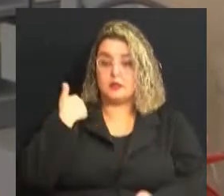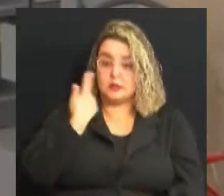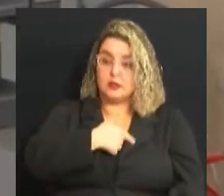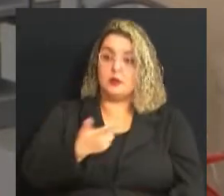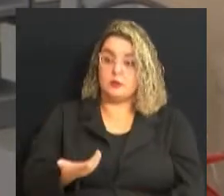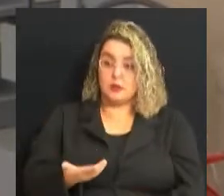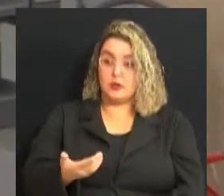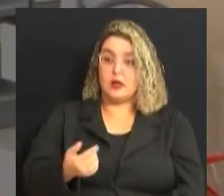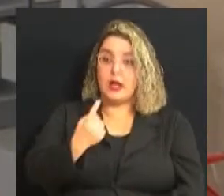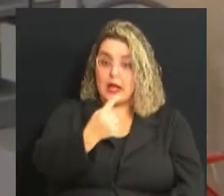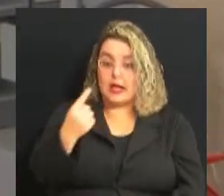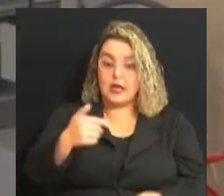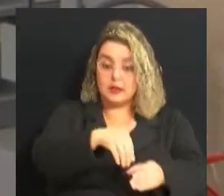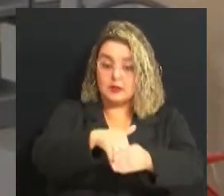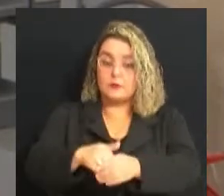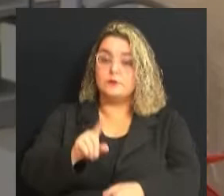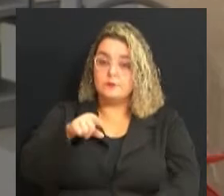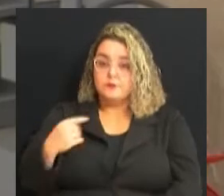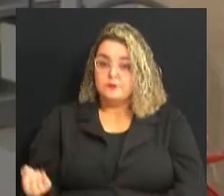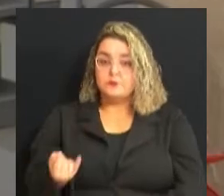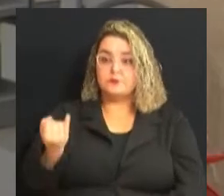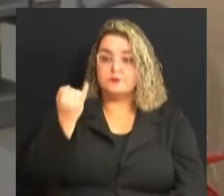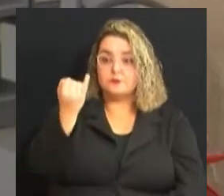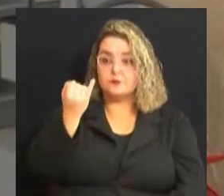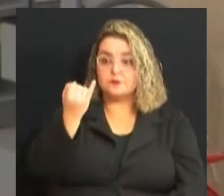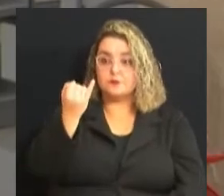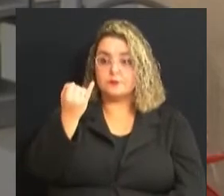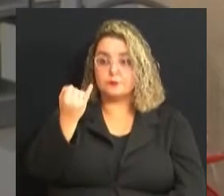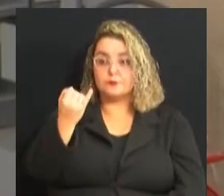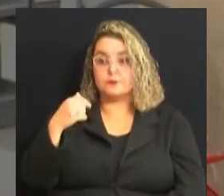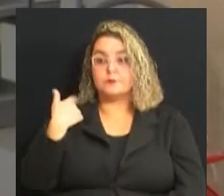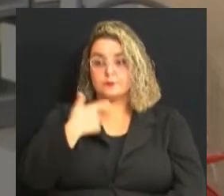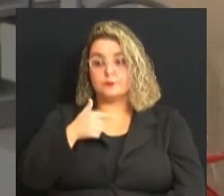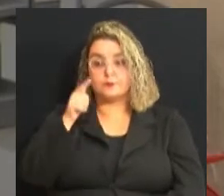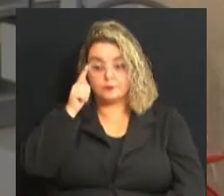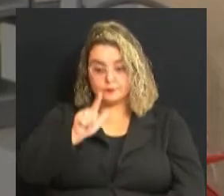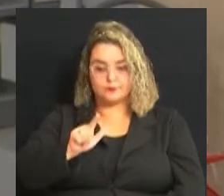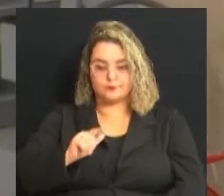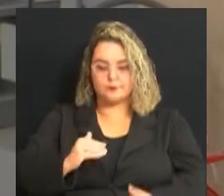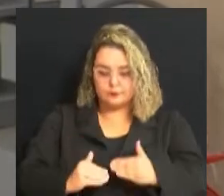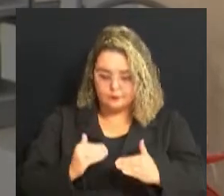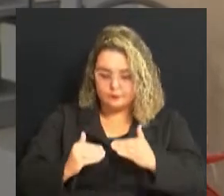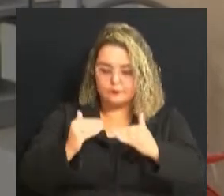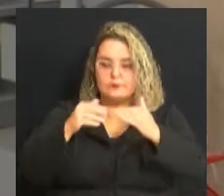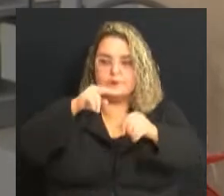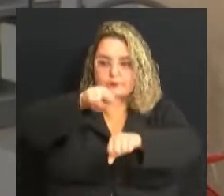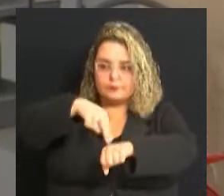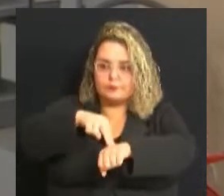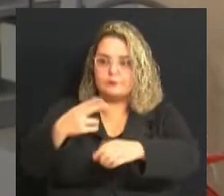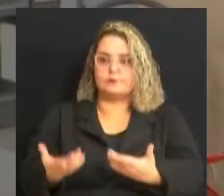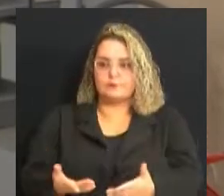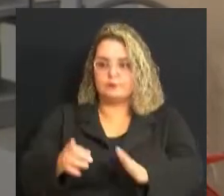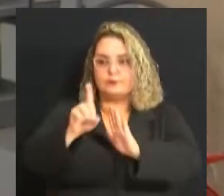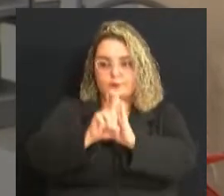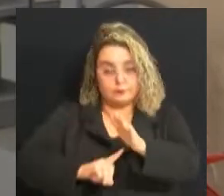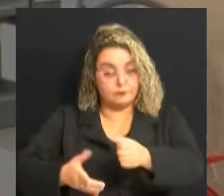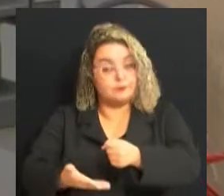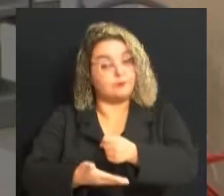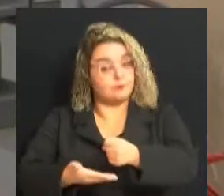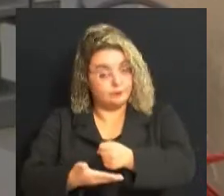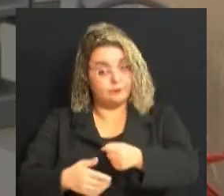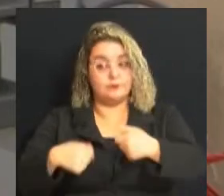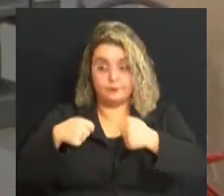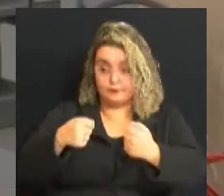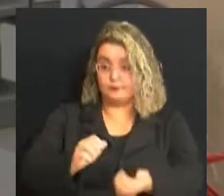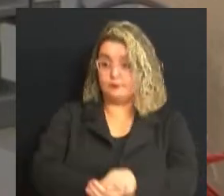porque cada volta é super importante também para né a gente construir uma nação condizendo com os